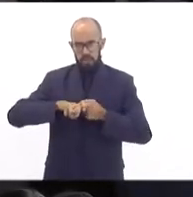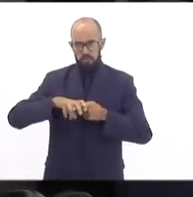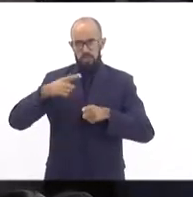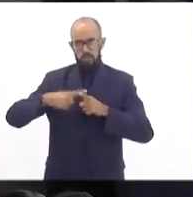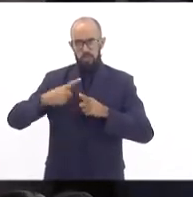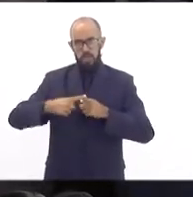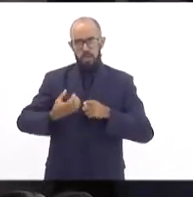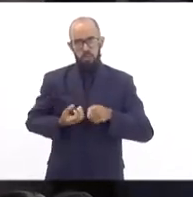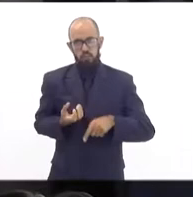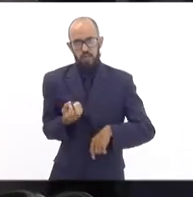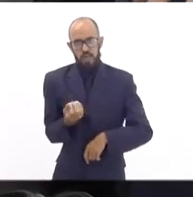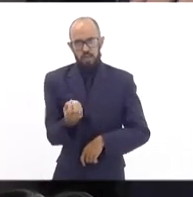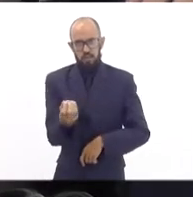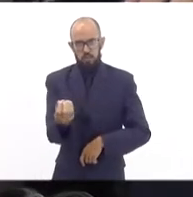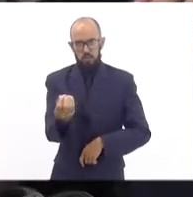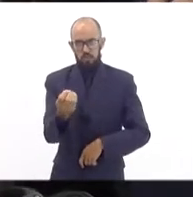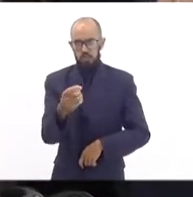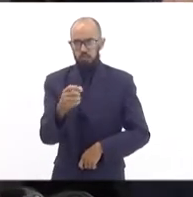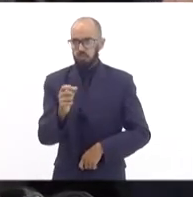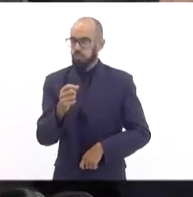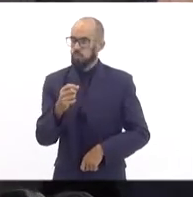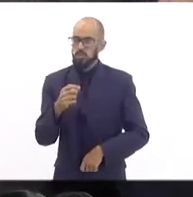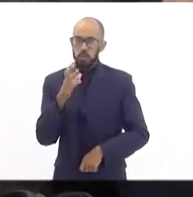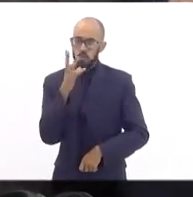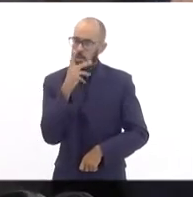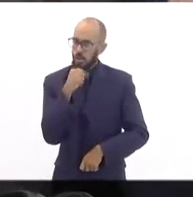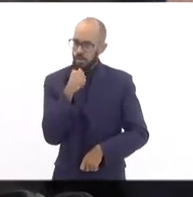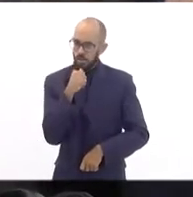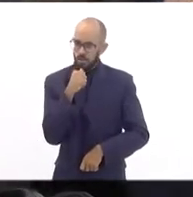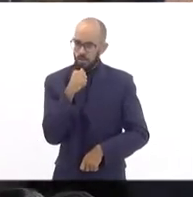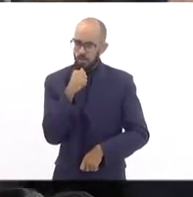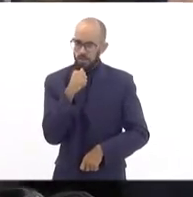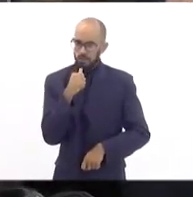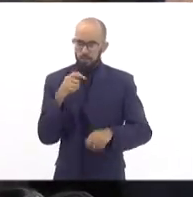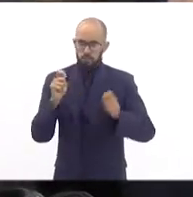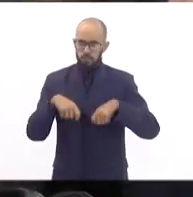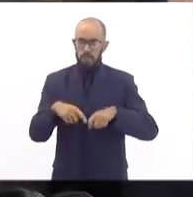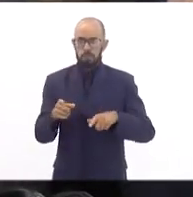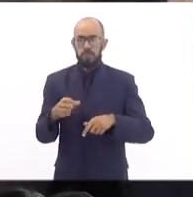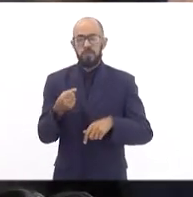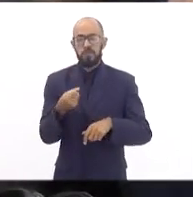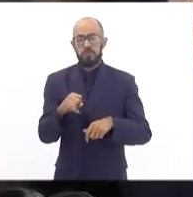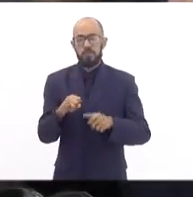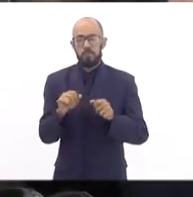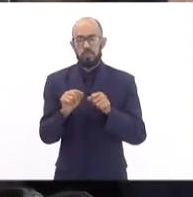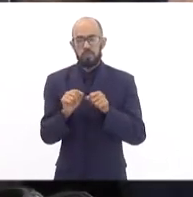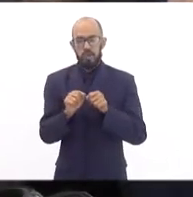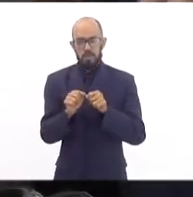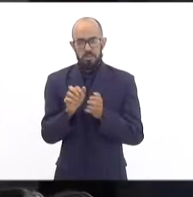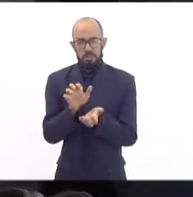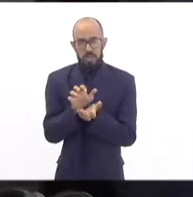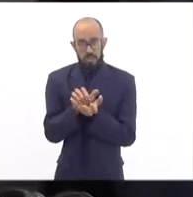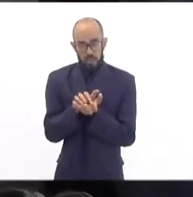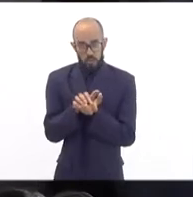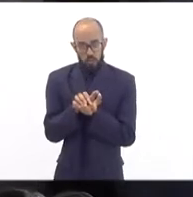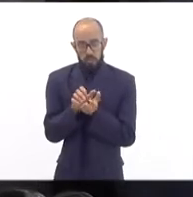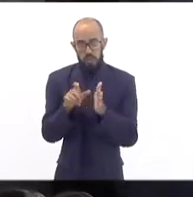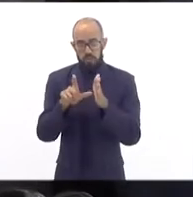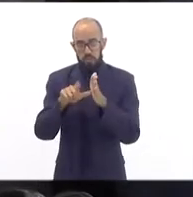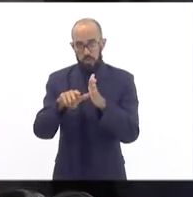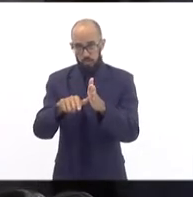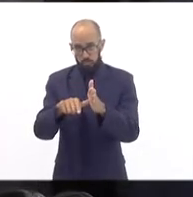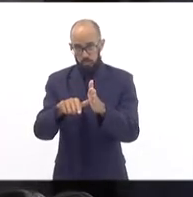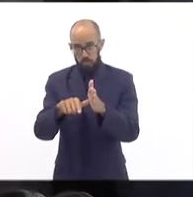é muito longa. Não tem condições. Você faz esse percurso do ramal de Santa Cruz à Central do